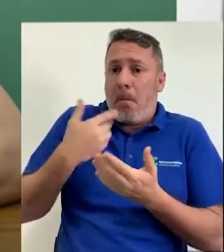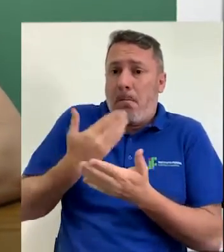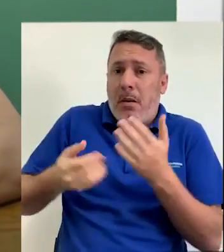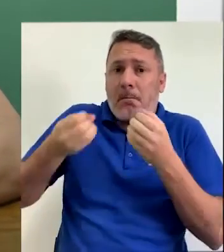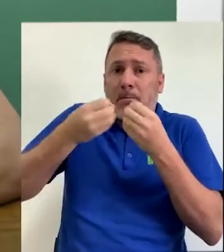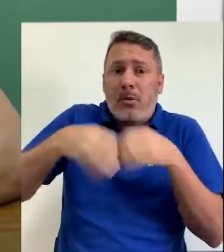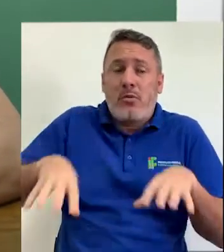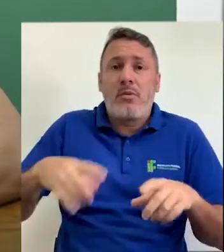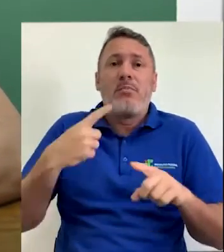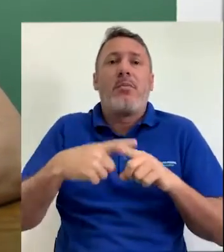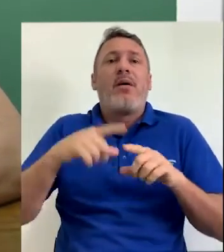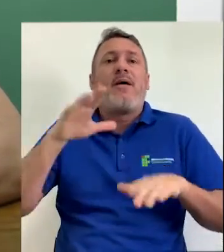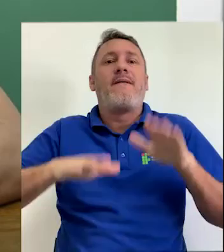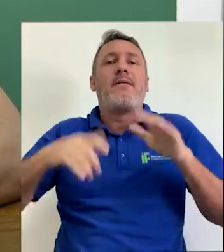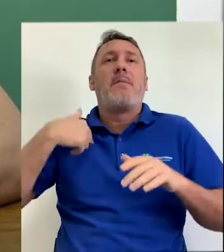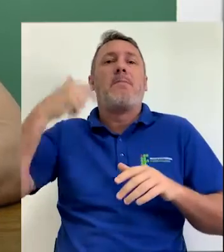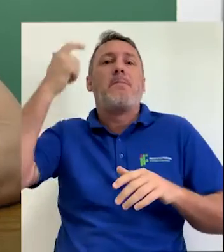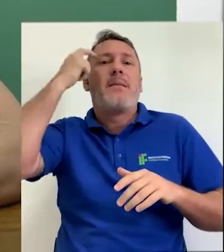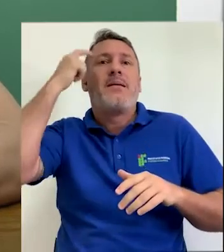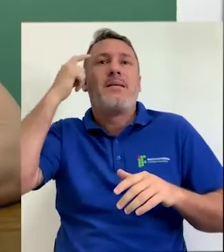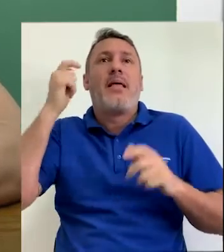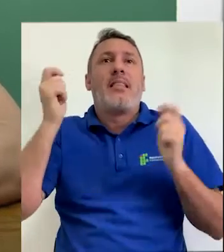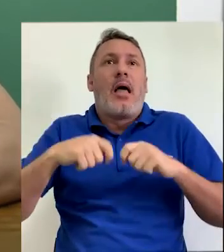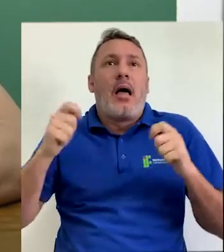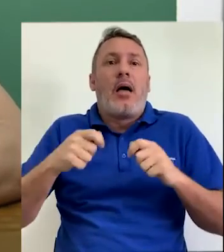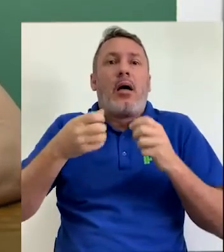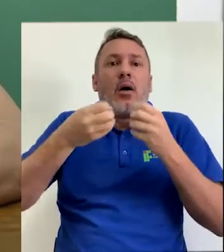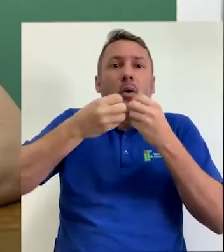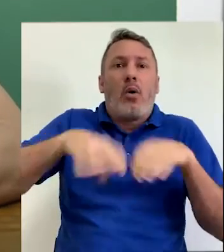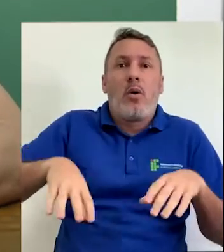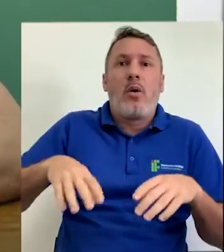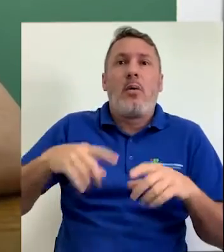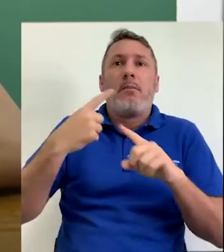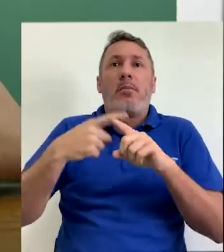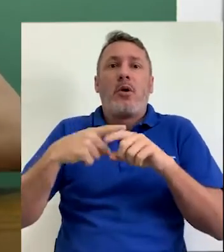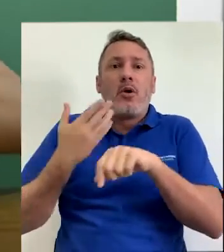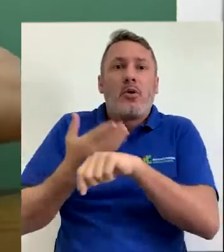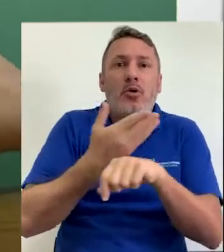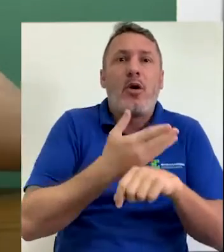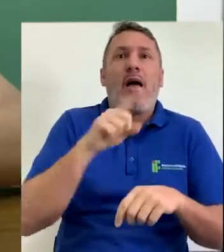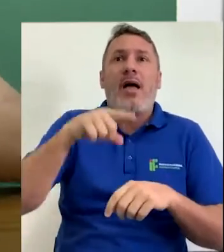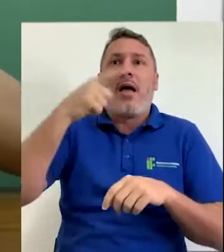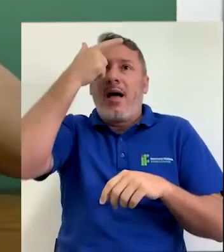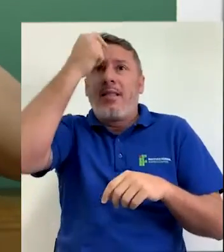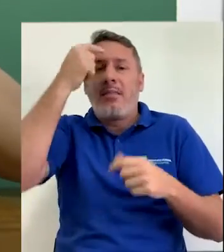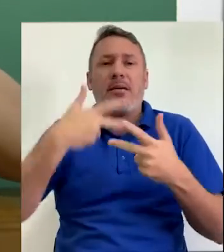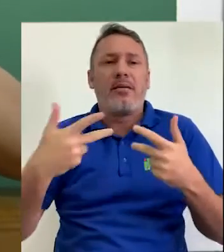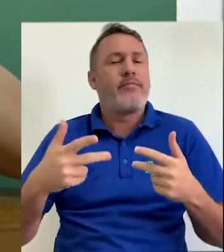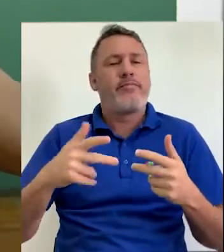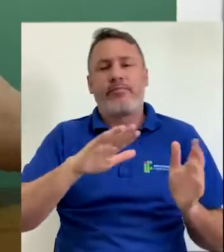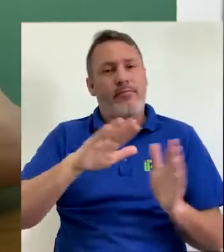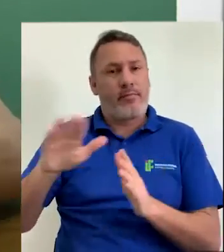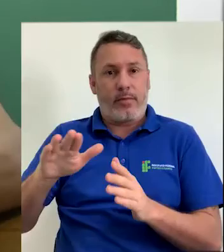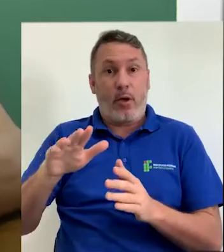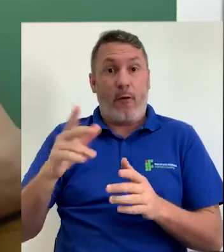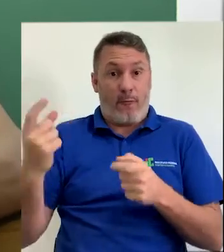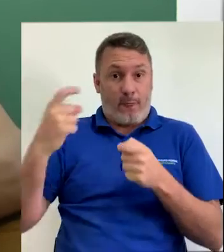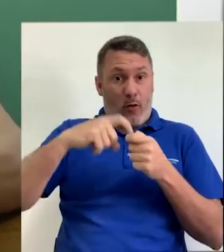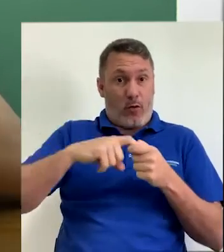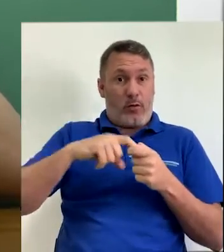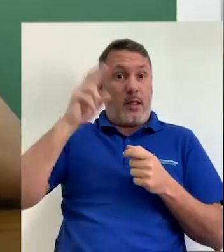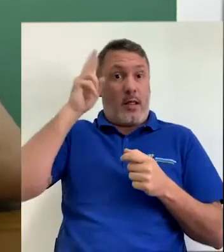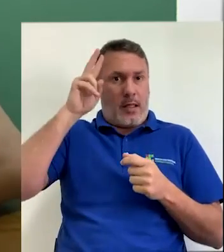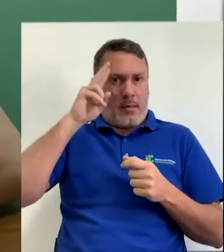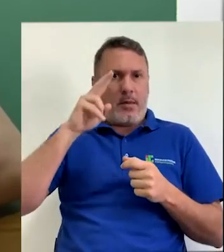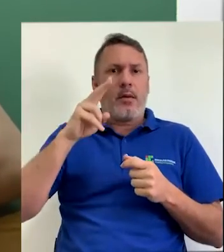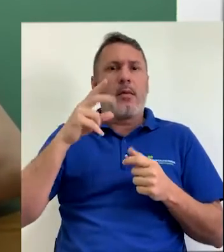estava pensando em eficiência acadêmica. Então vamos retomar. Eu tenho 2 horas de